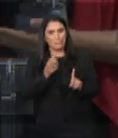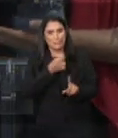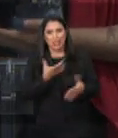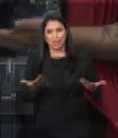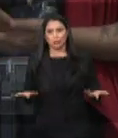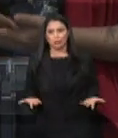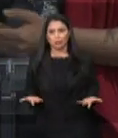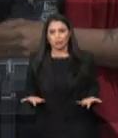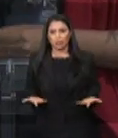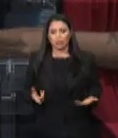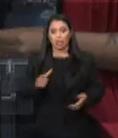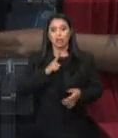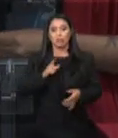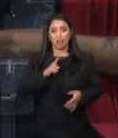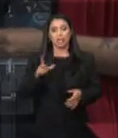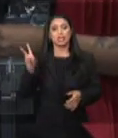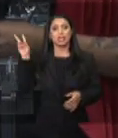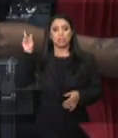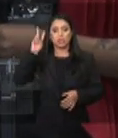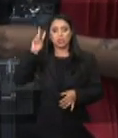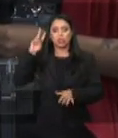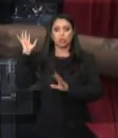garantir uma reparação histórica